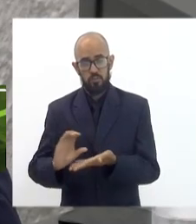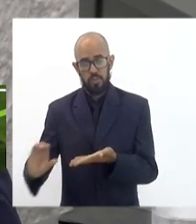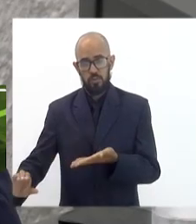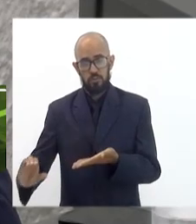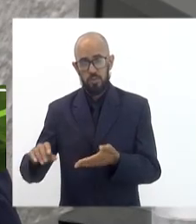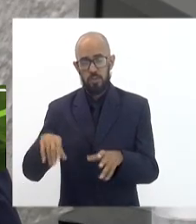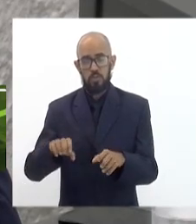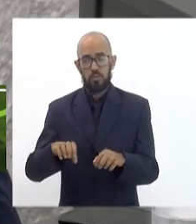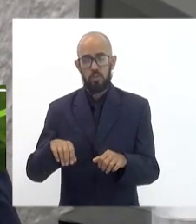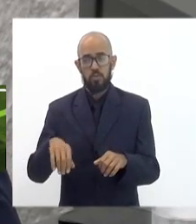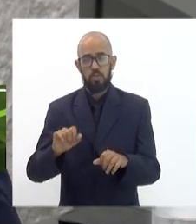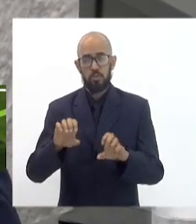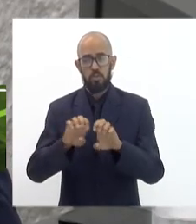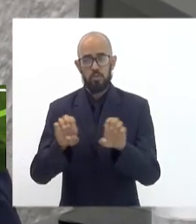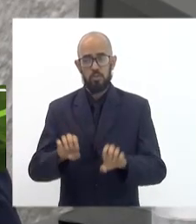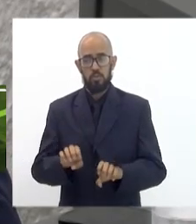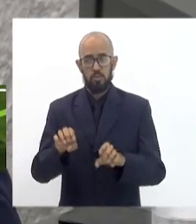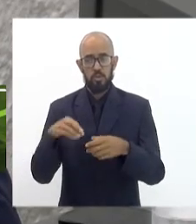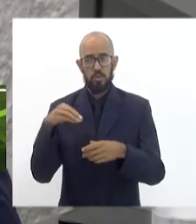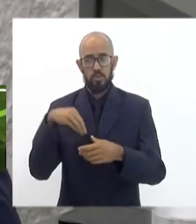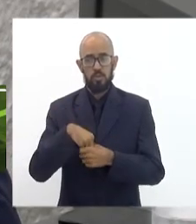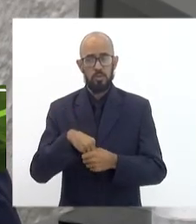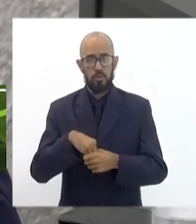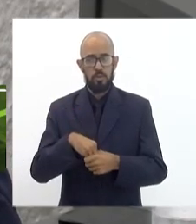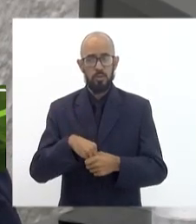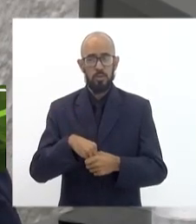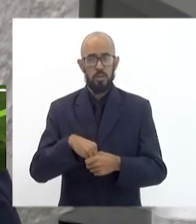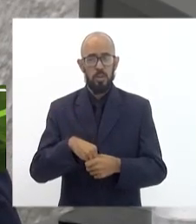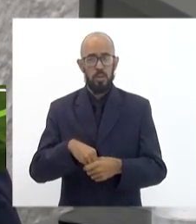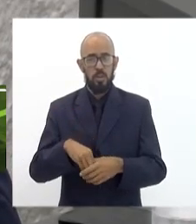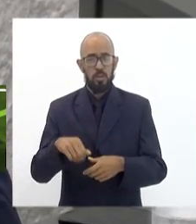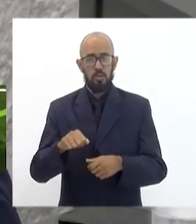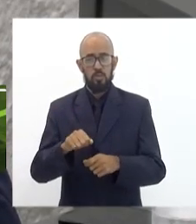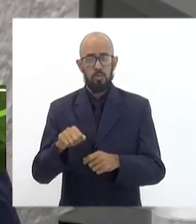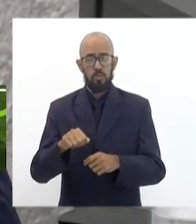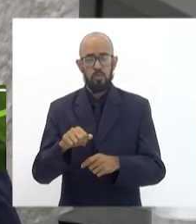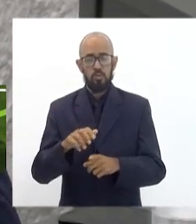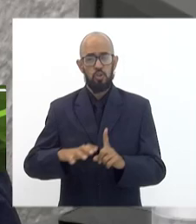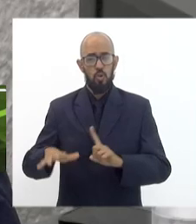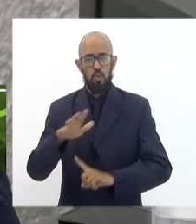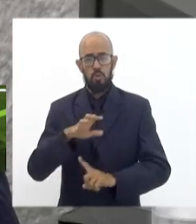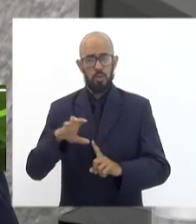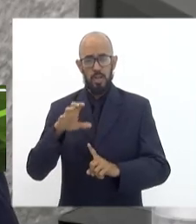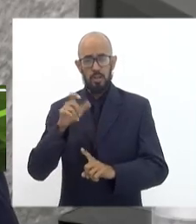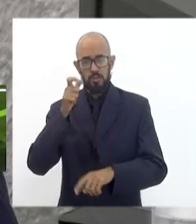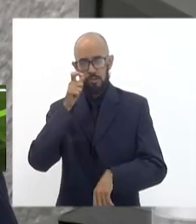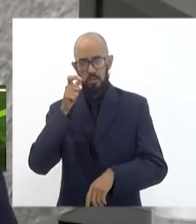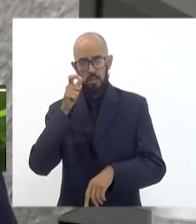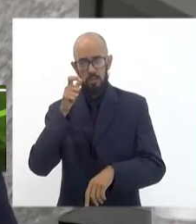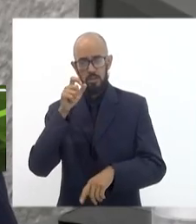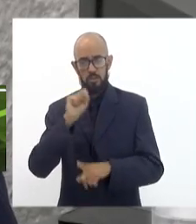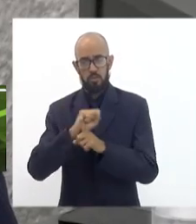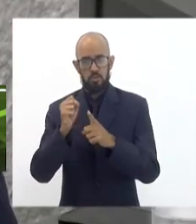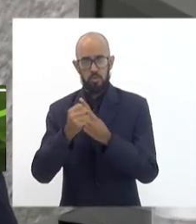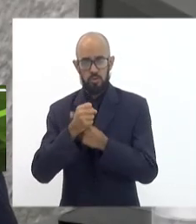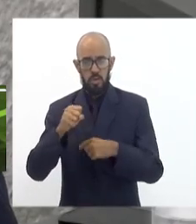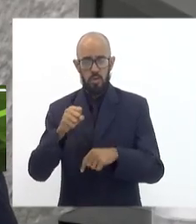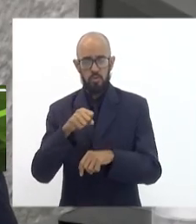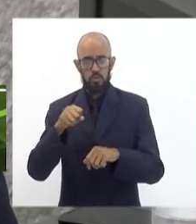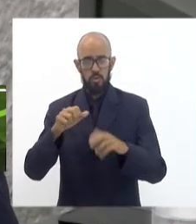infraestrutura dentro de comunidades de interesse social de habitação Ah